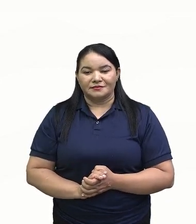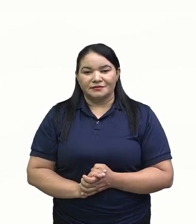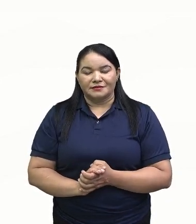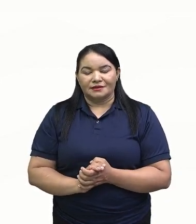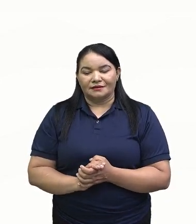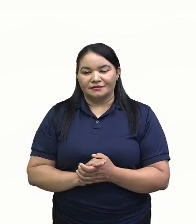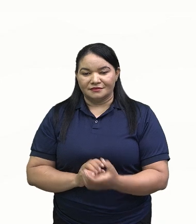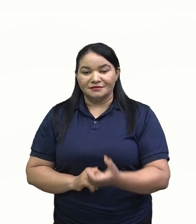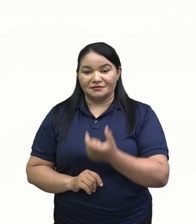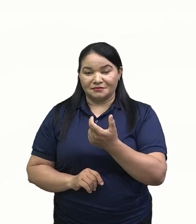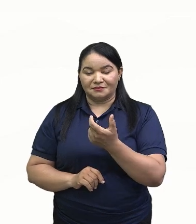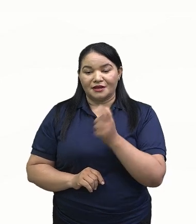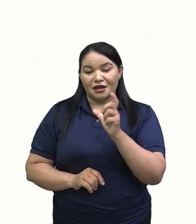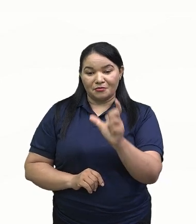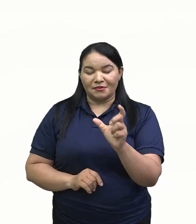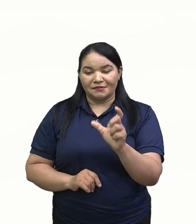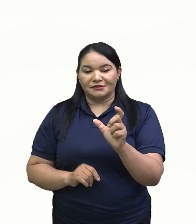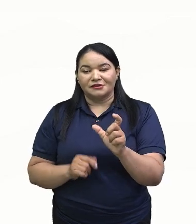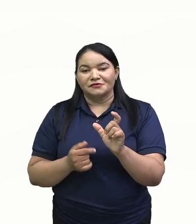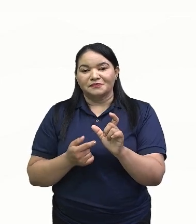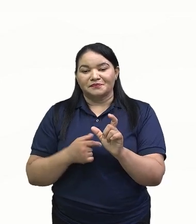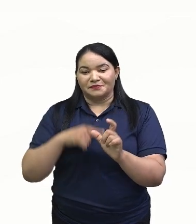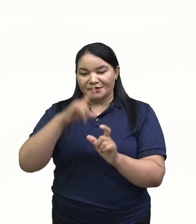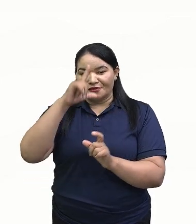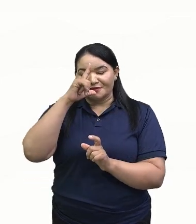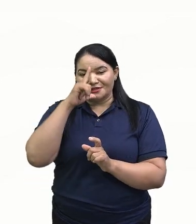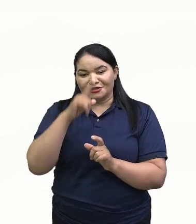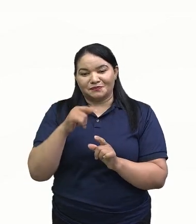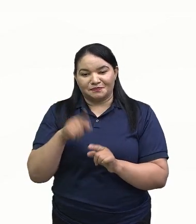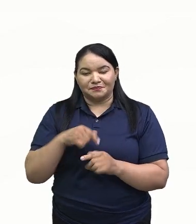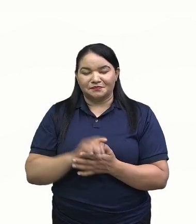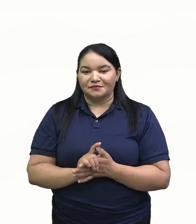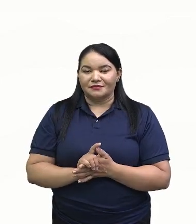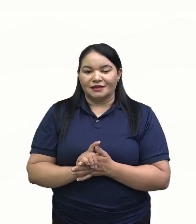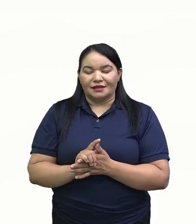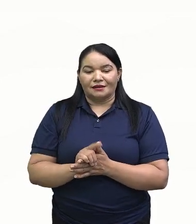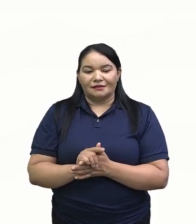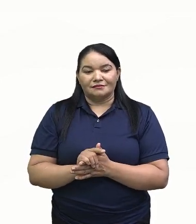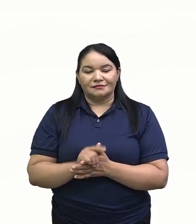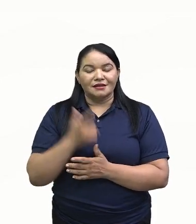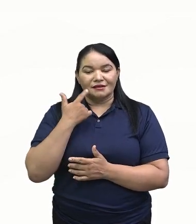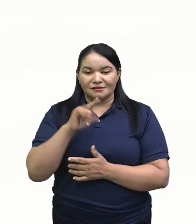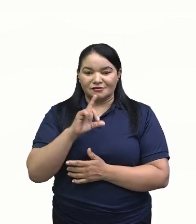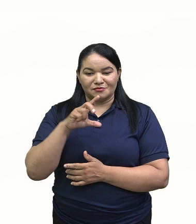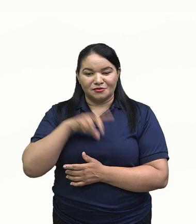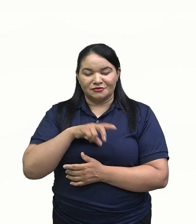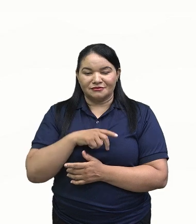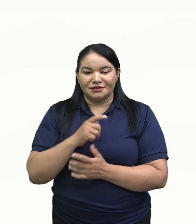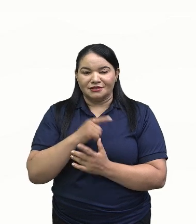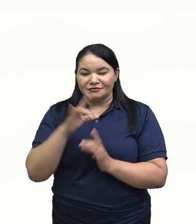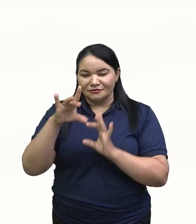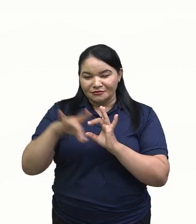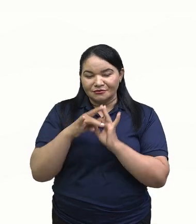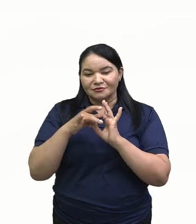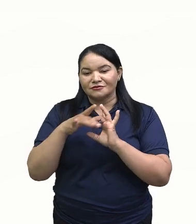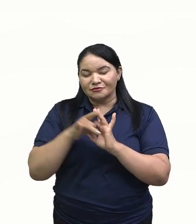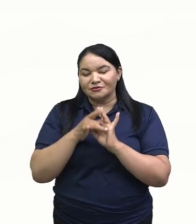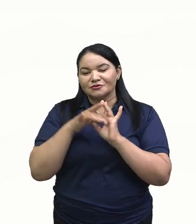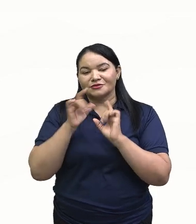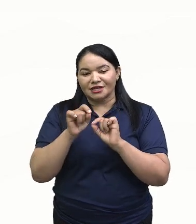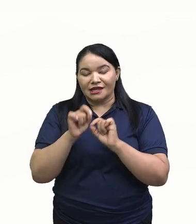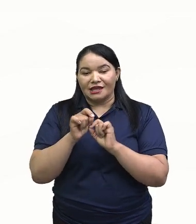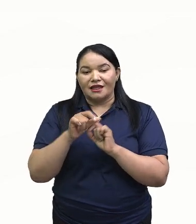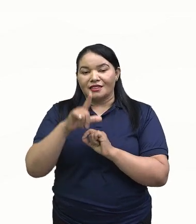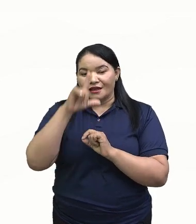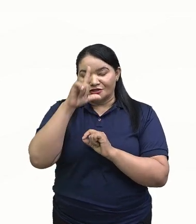latim, né? Lembrando que a língua portuguesa ela é formada tanto pelo latim quanto pelo grego,